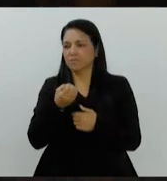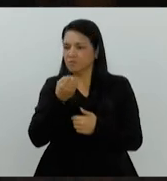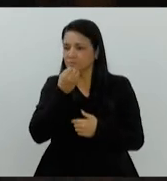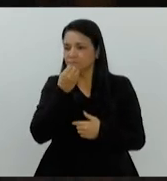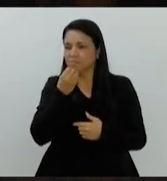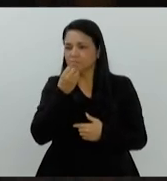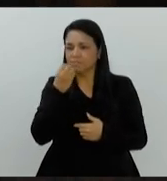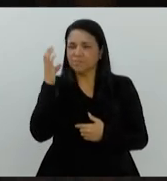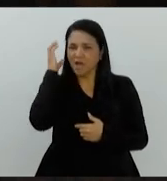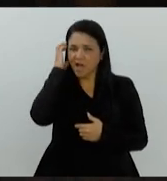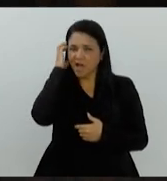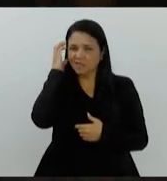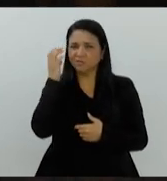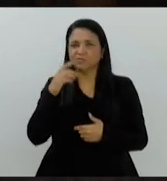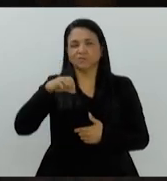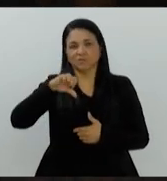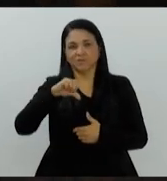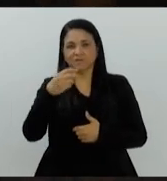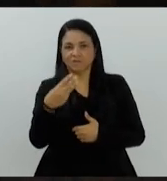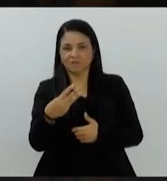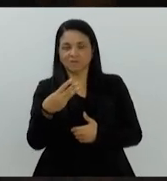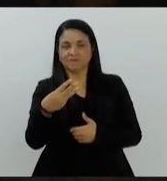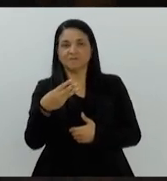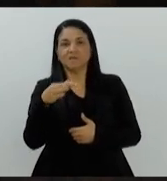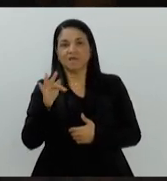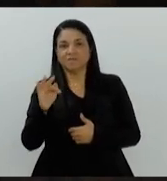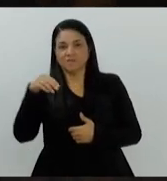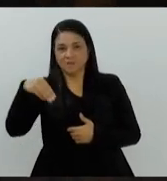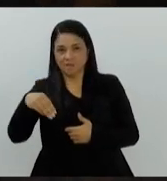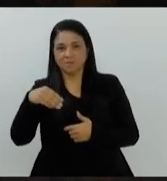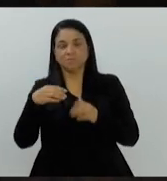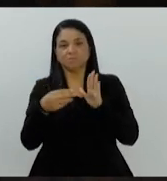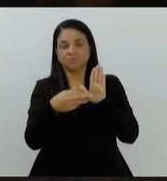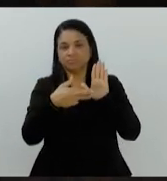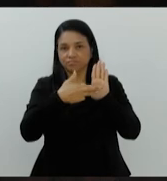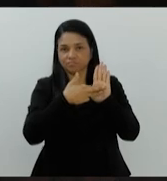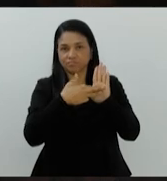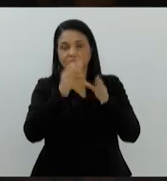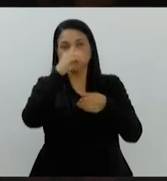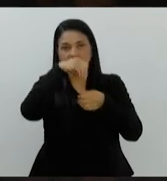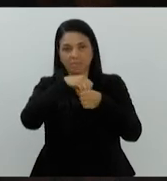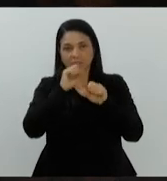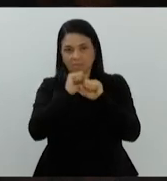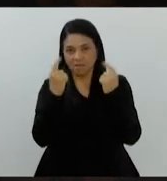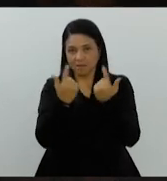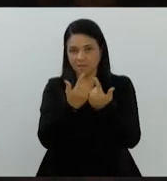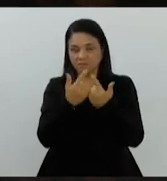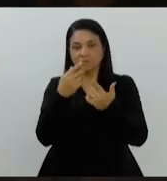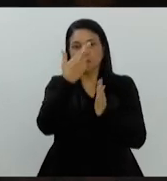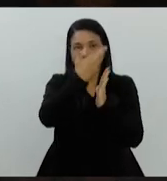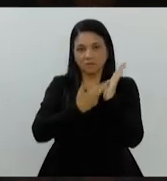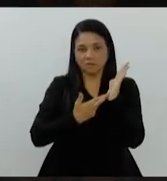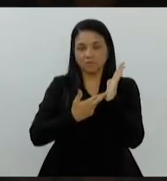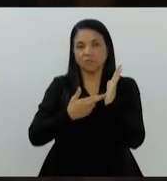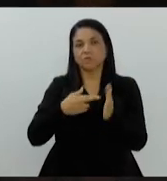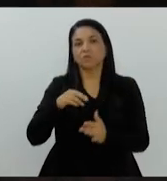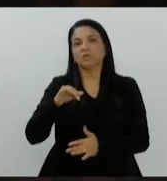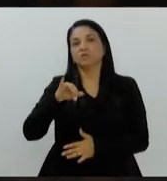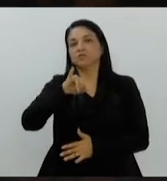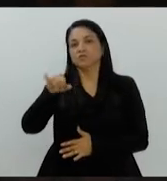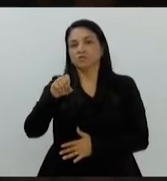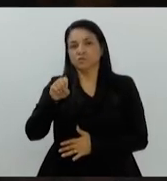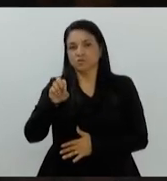FM. Parecer da Comissão de Normas Internas e Proposições Externas favorável, relator deputado Jorge Felipe